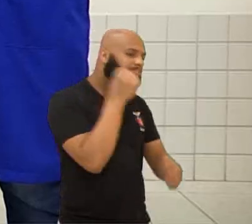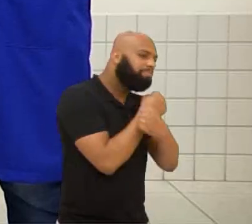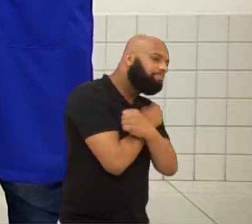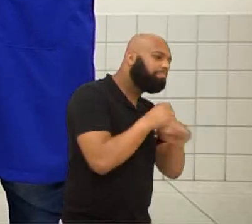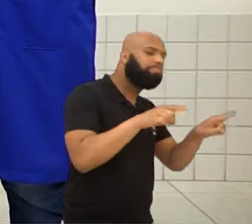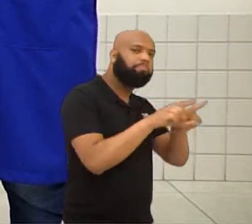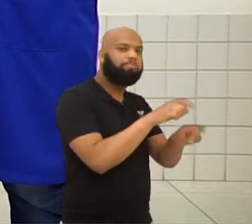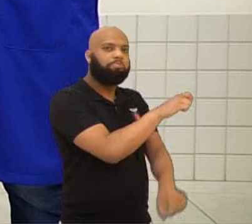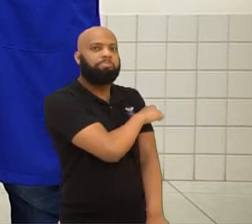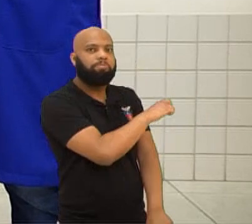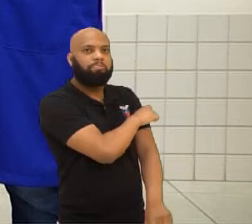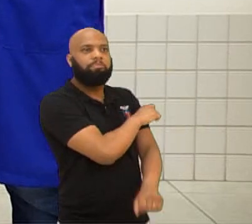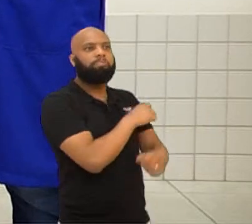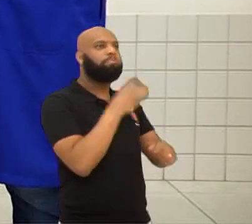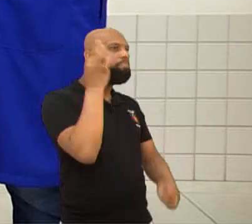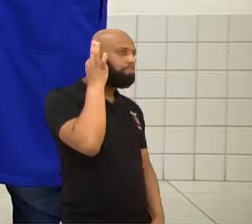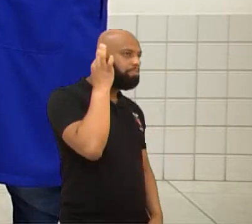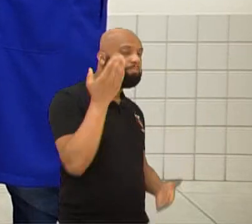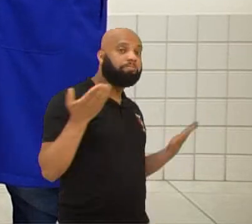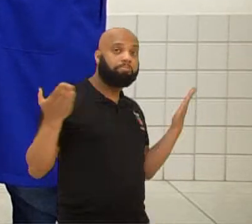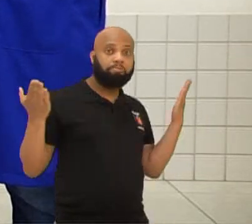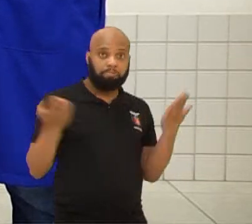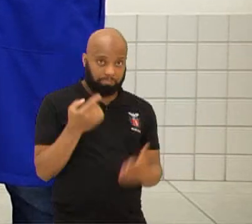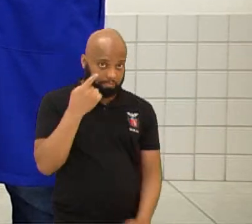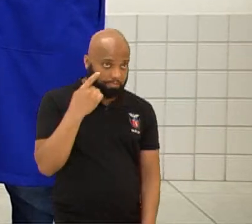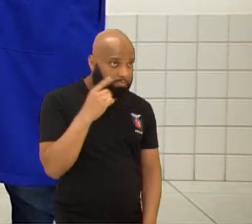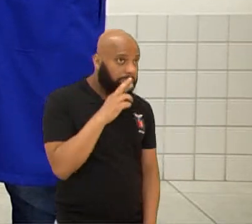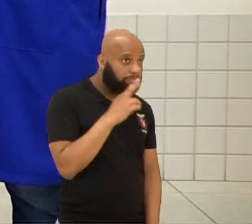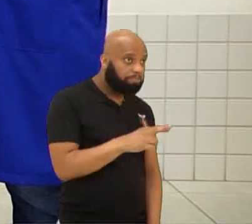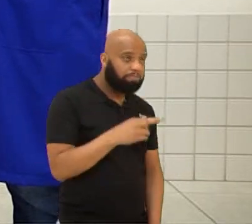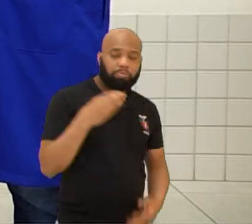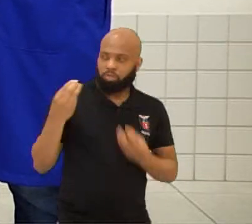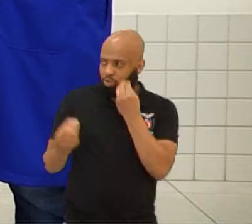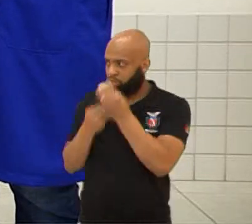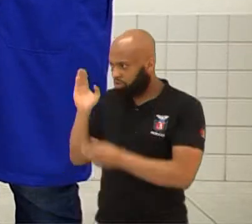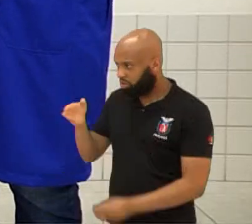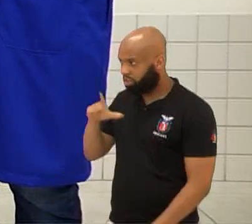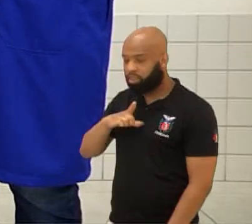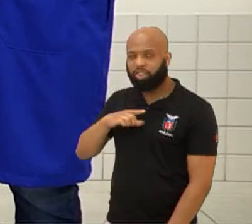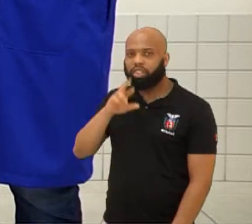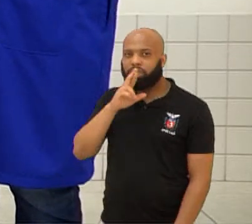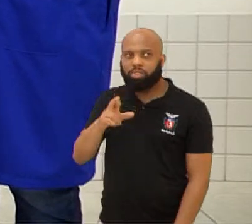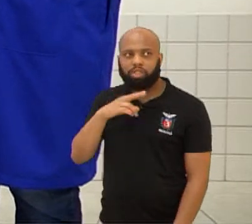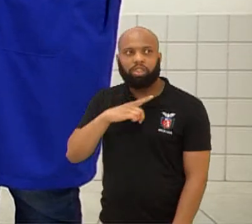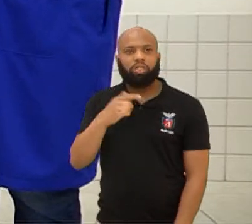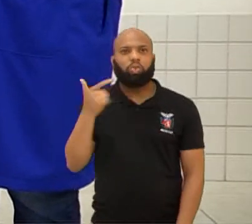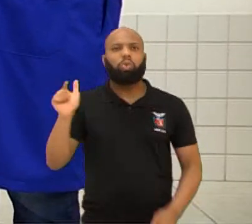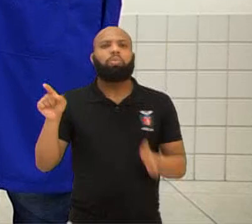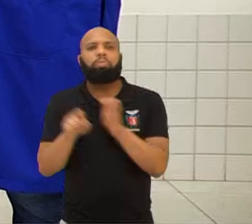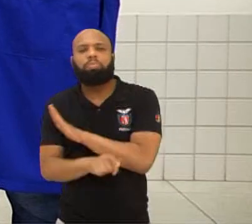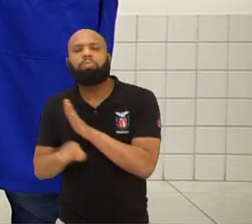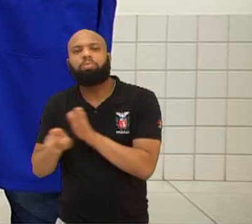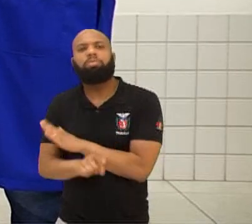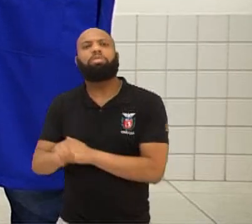Grossa. Vamos lá, então, professor Jorge, mais participações? Então? Sim. Só teve mais uma pergunta aqui, perguntando se existe cura